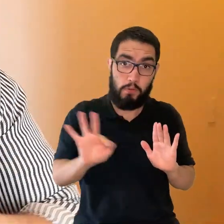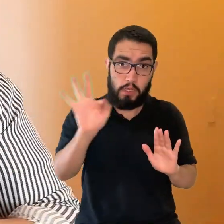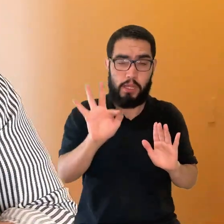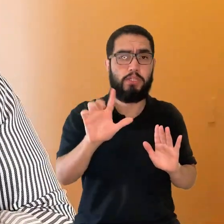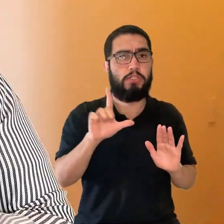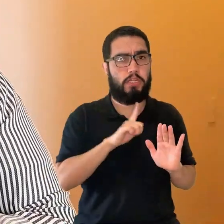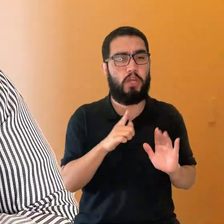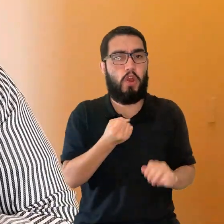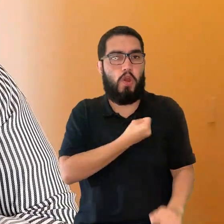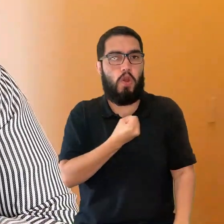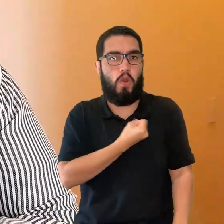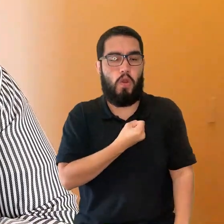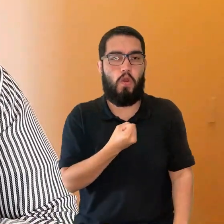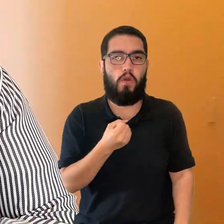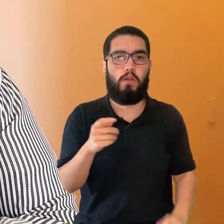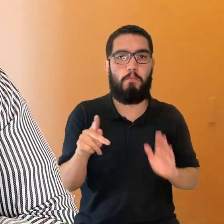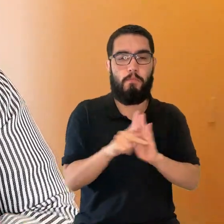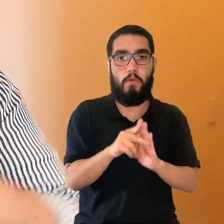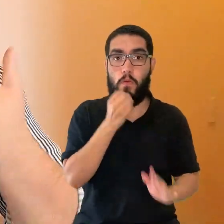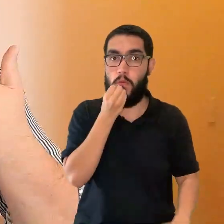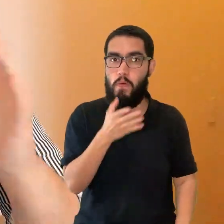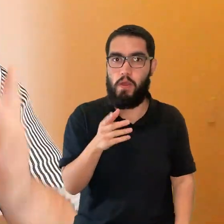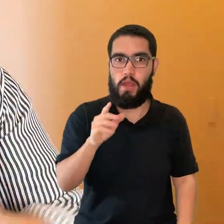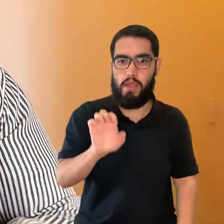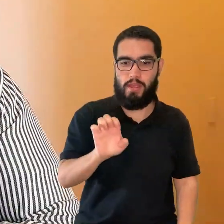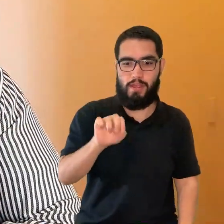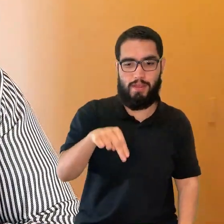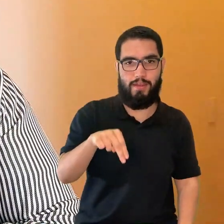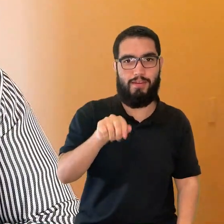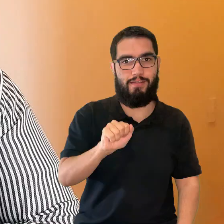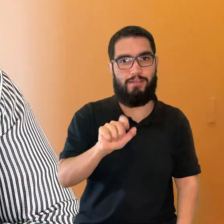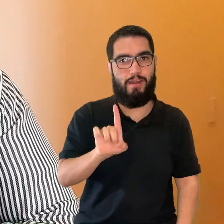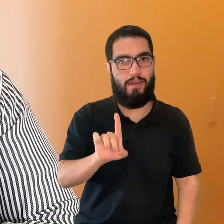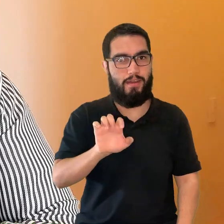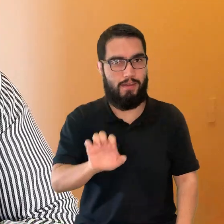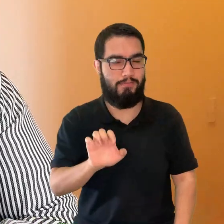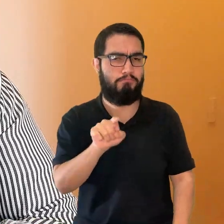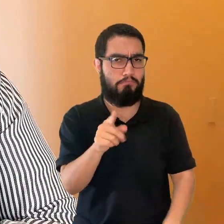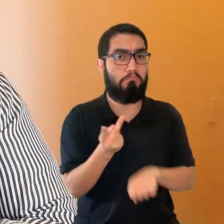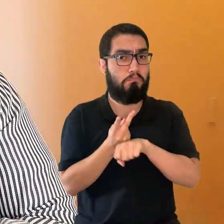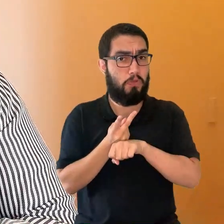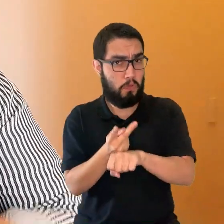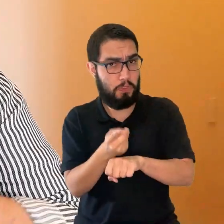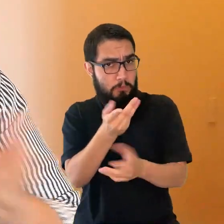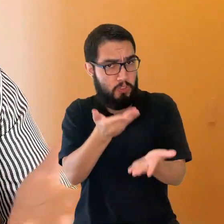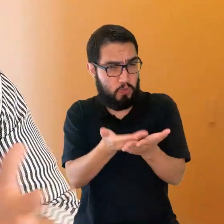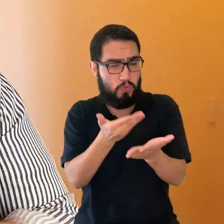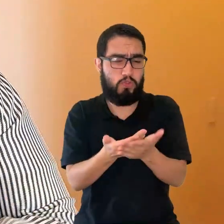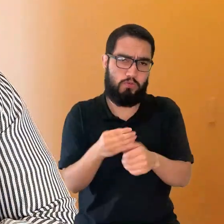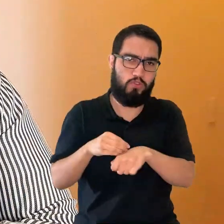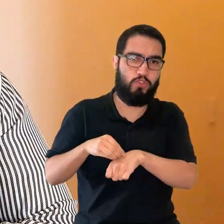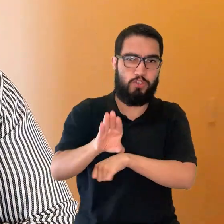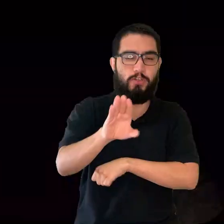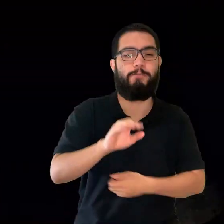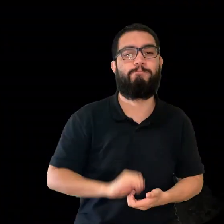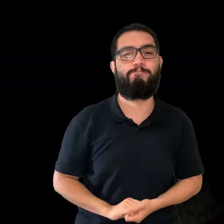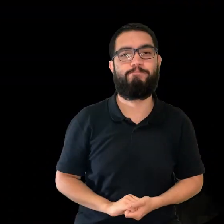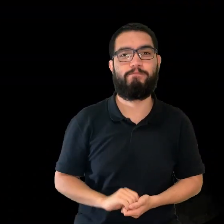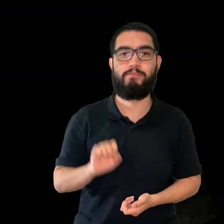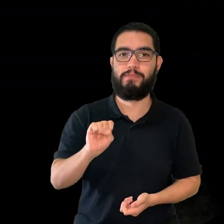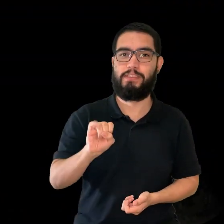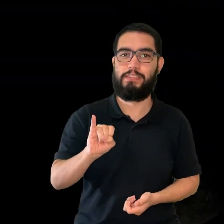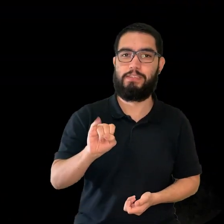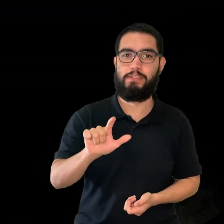se a faculdade ela tem uma boa nota no ENAD e siga em frente, tá bom? Se forme, estude. Essa é a dica que eu dou.